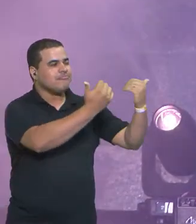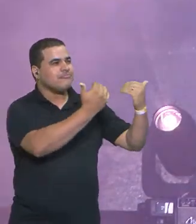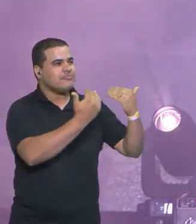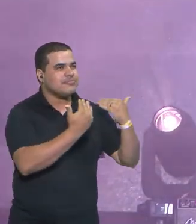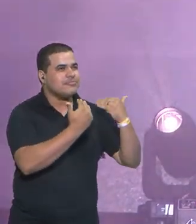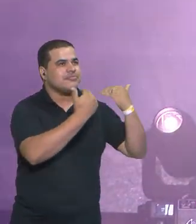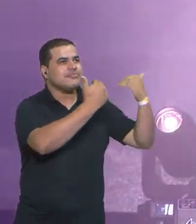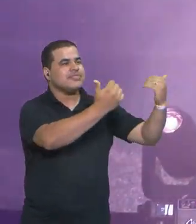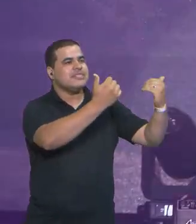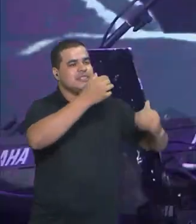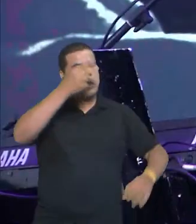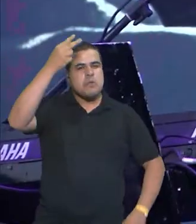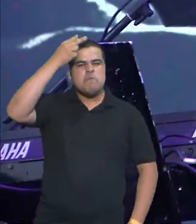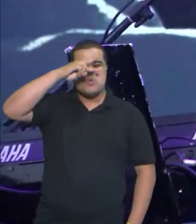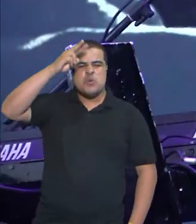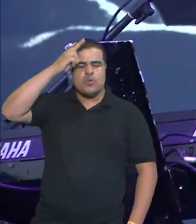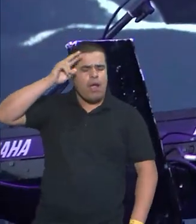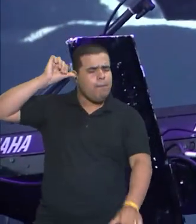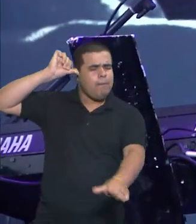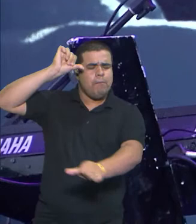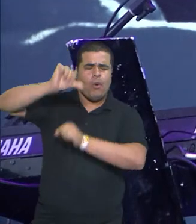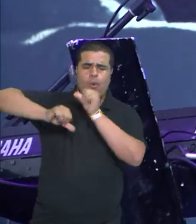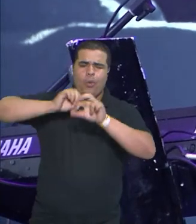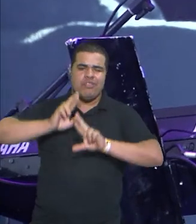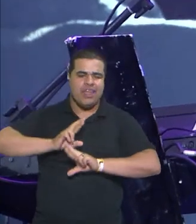o da minha história